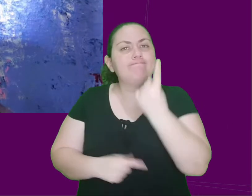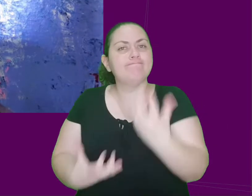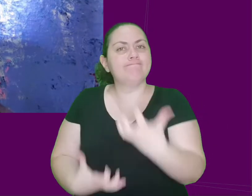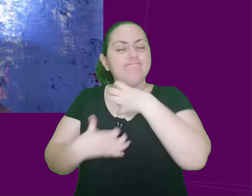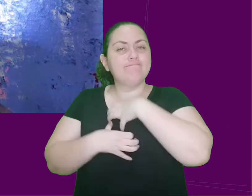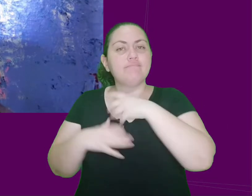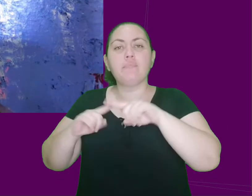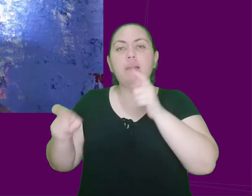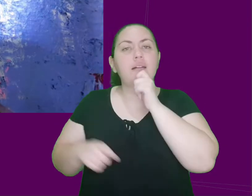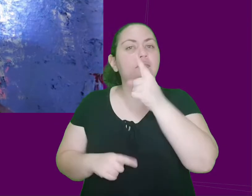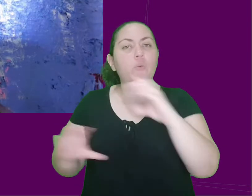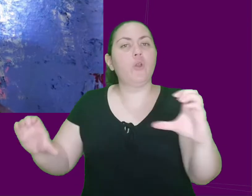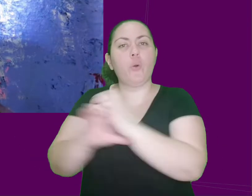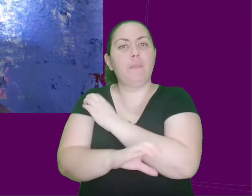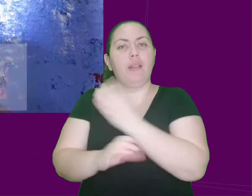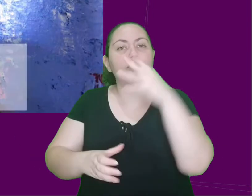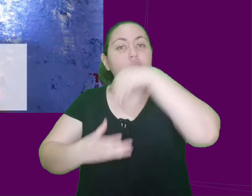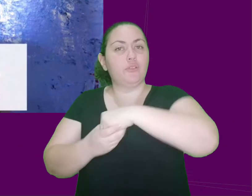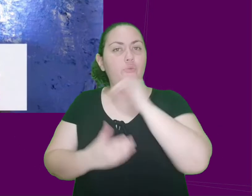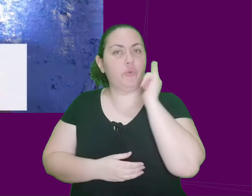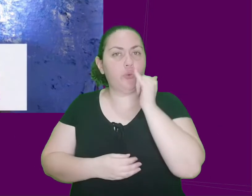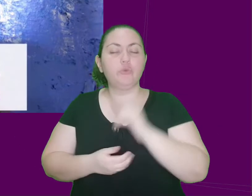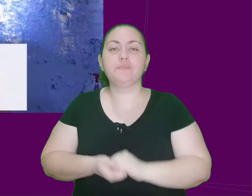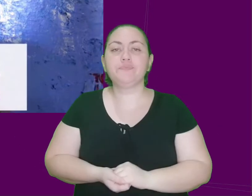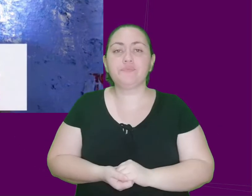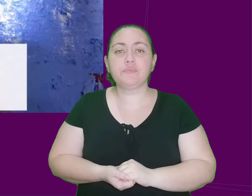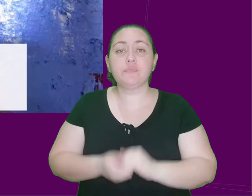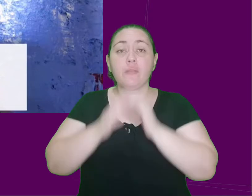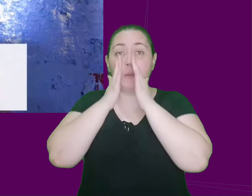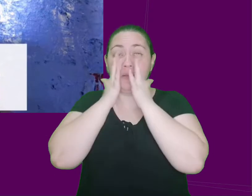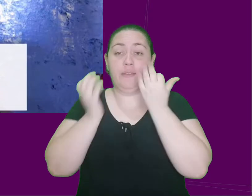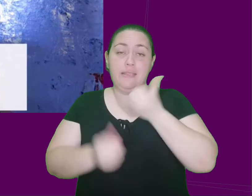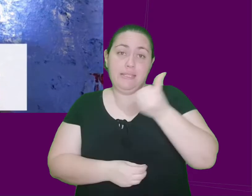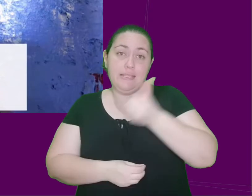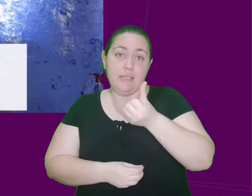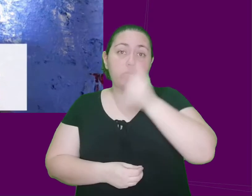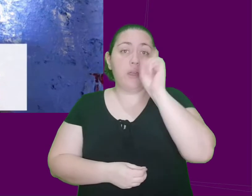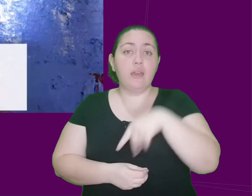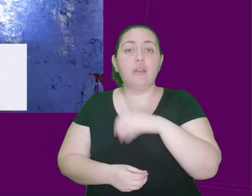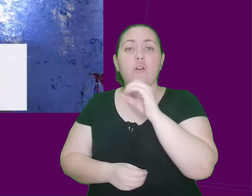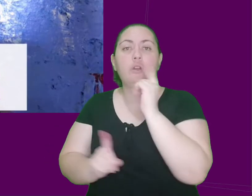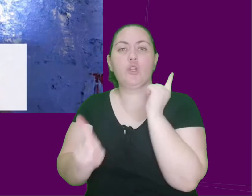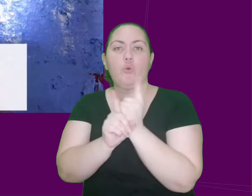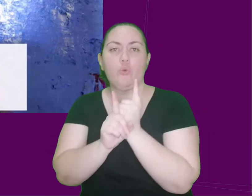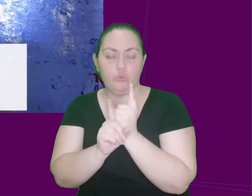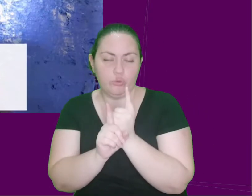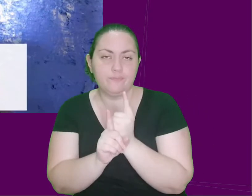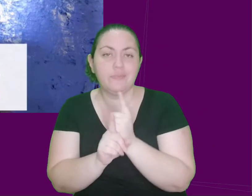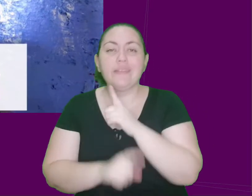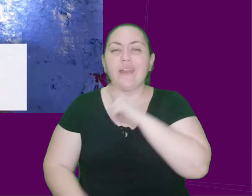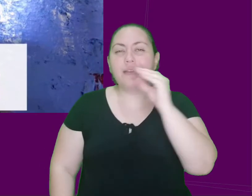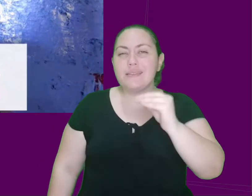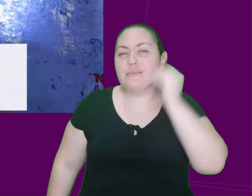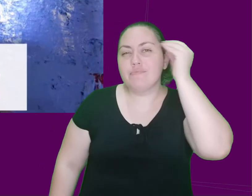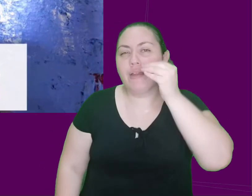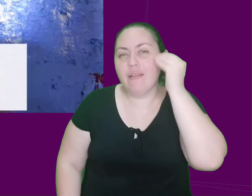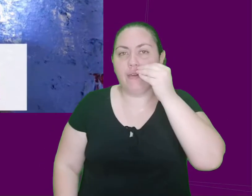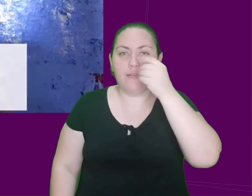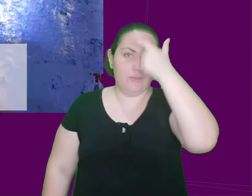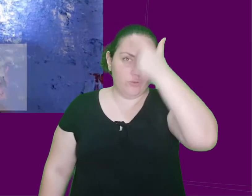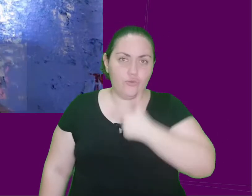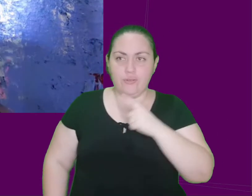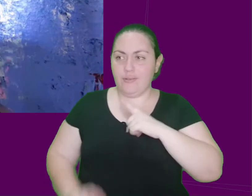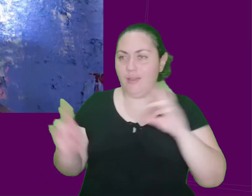não toma conta do conto. O sexto seria o encontro. Aqui a experiência do sujeito, ou melhor, o